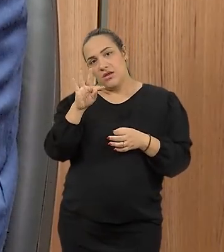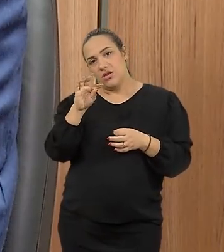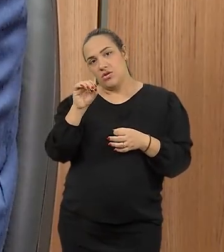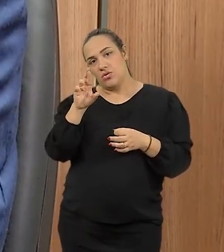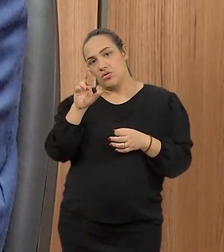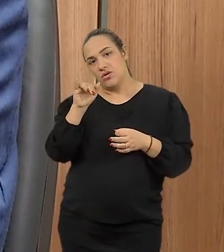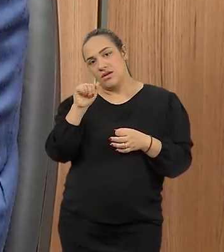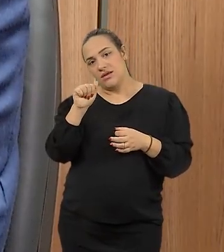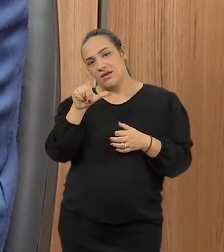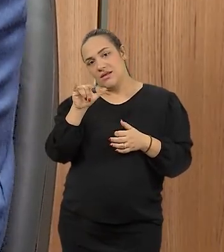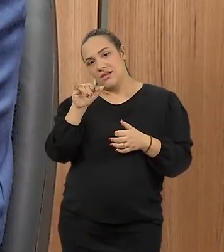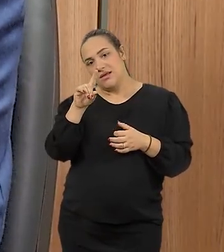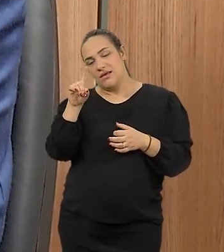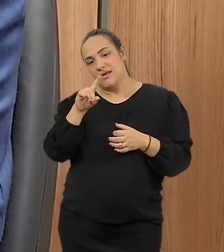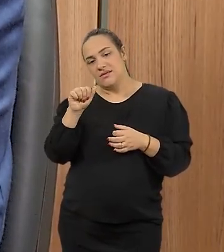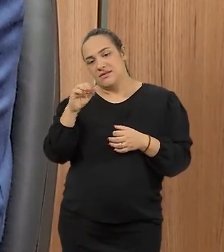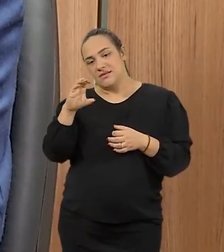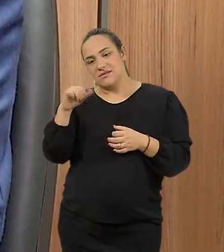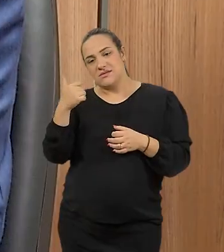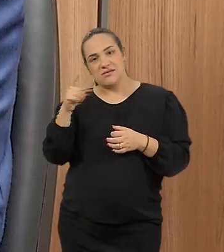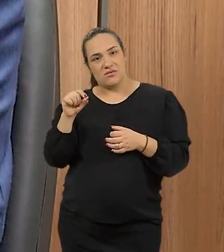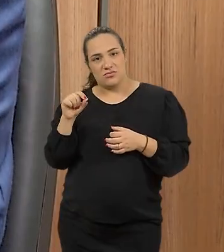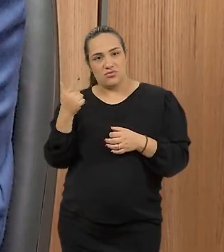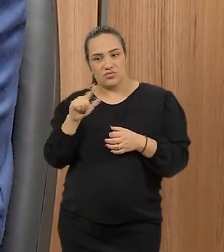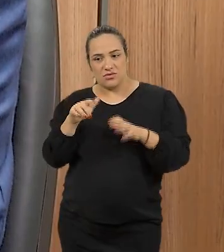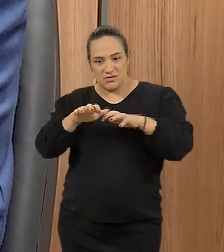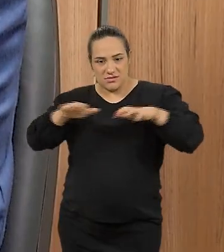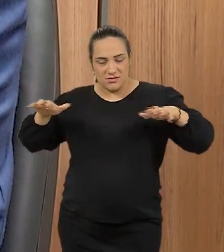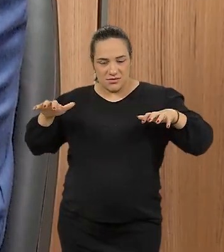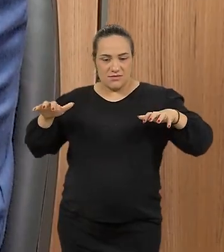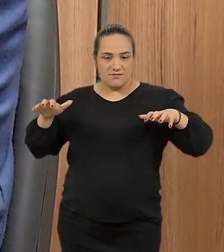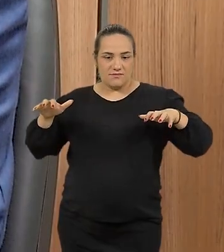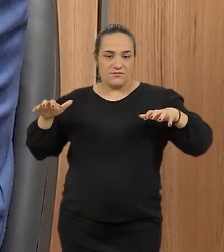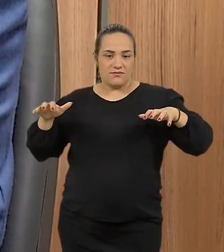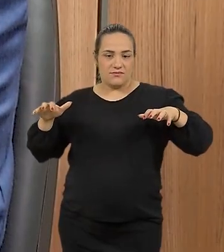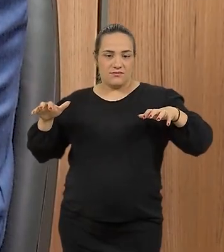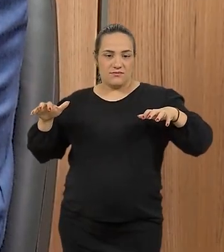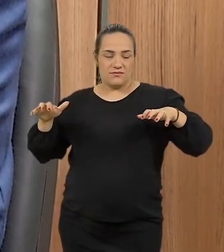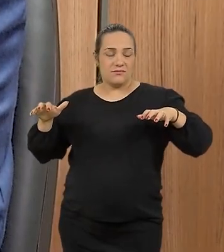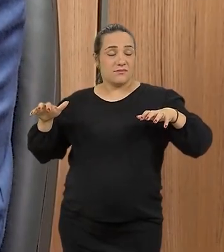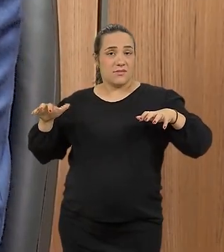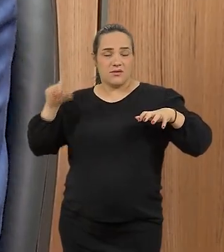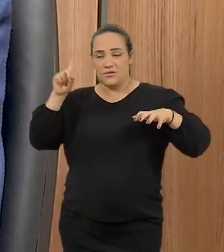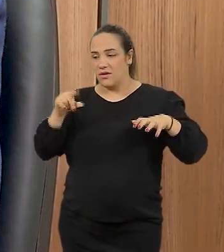vai acabar. Hoje, por exemplo, o juiz de garantias, ele está